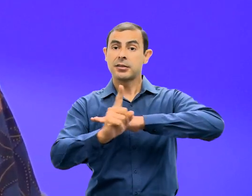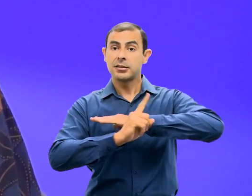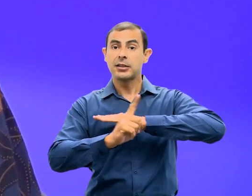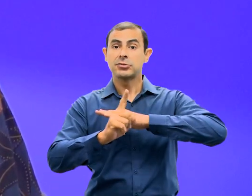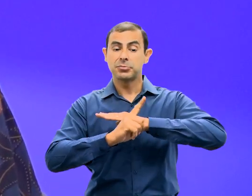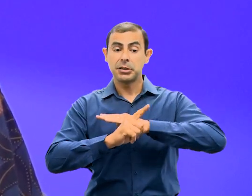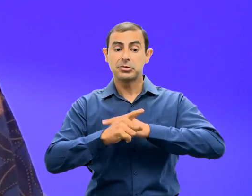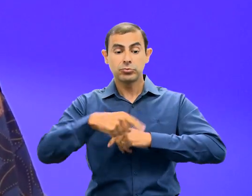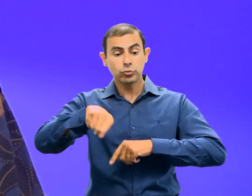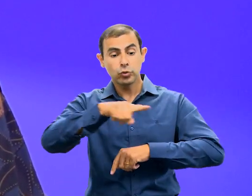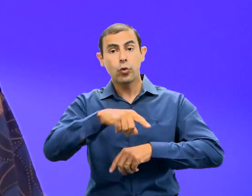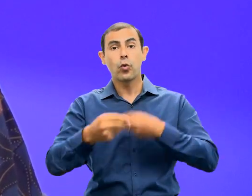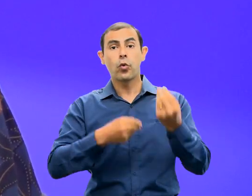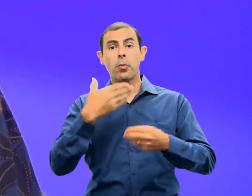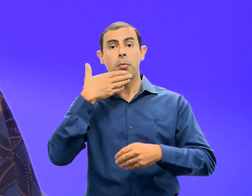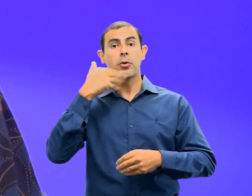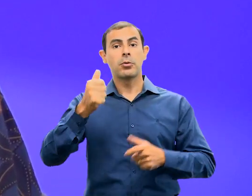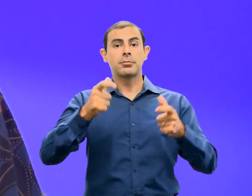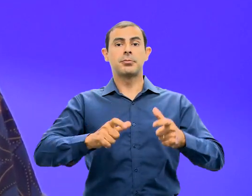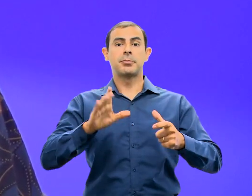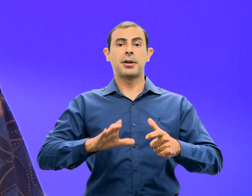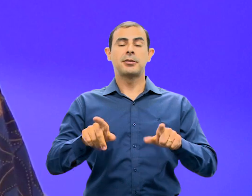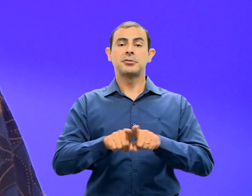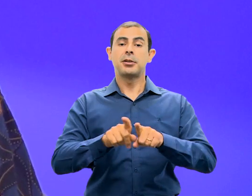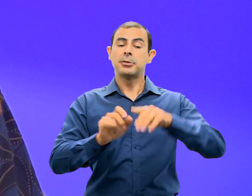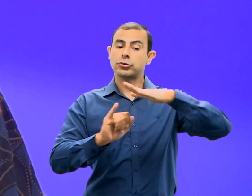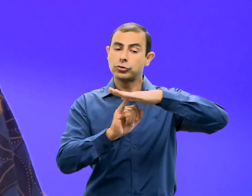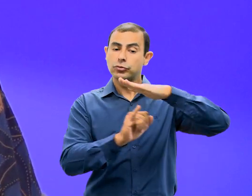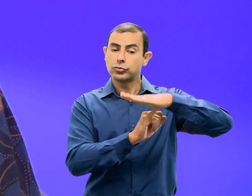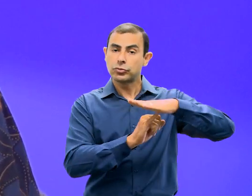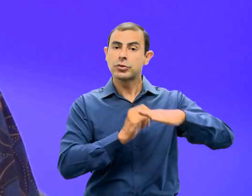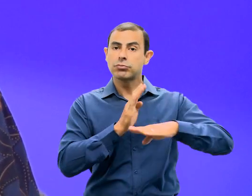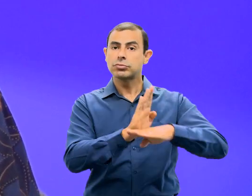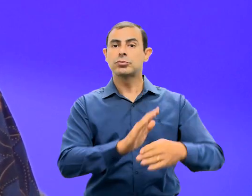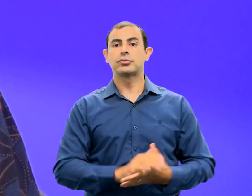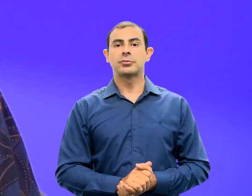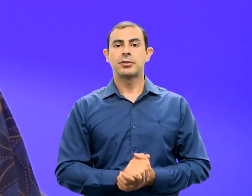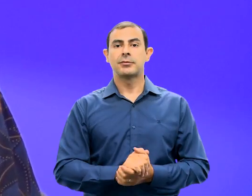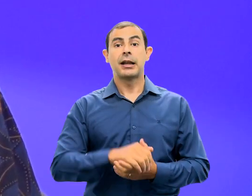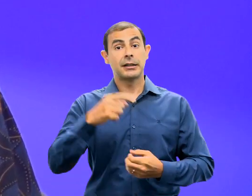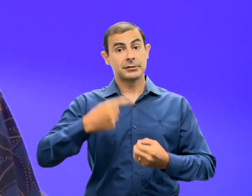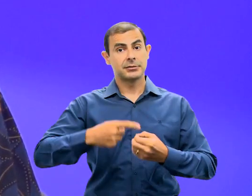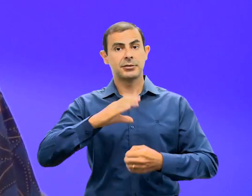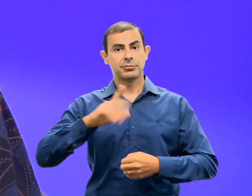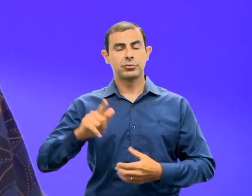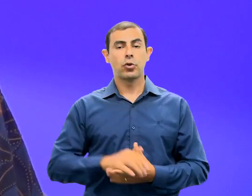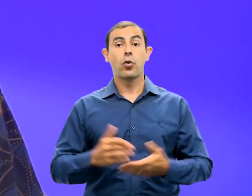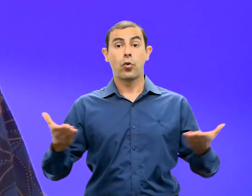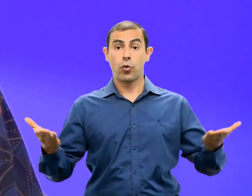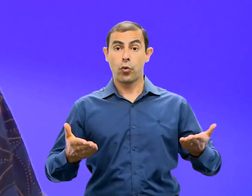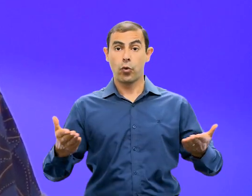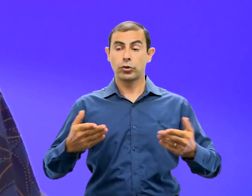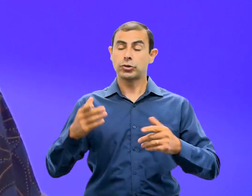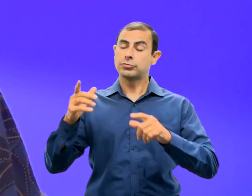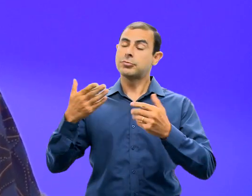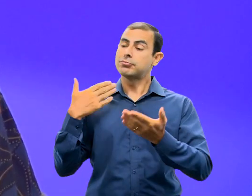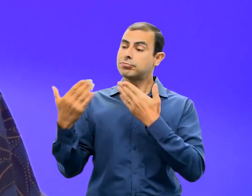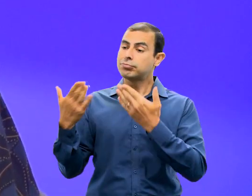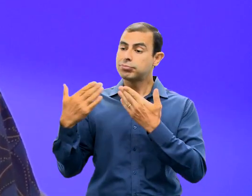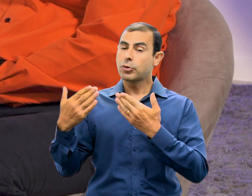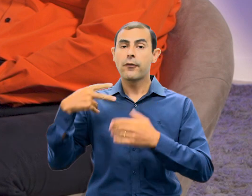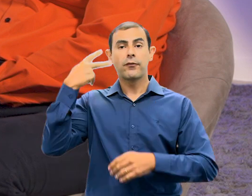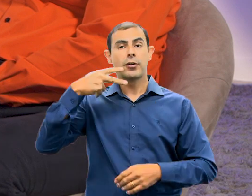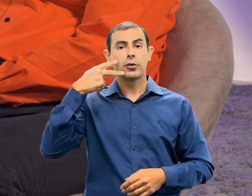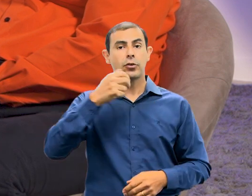demandas de melhorias para os bairros e instituições de Campo Grande. No programa de hoje eu converso com o vereador professor